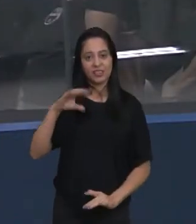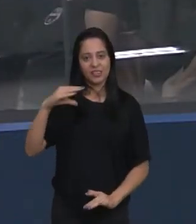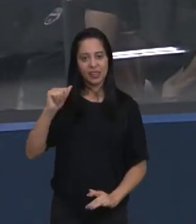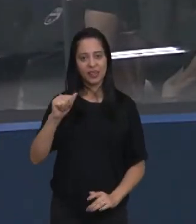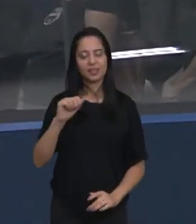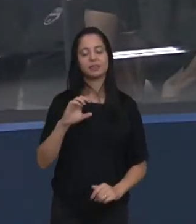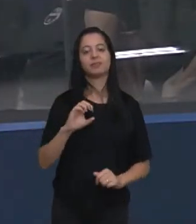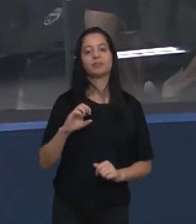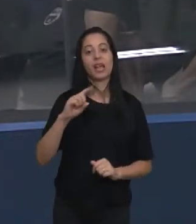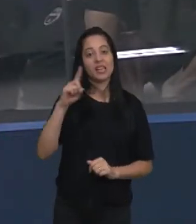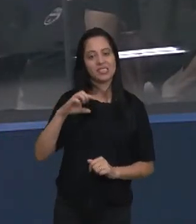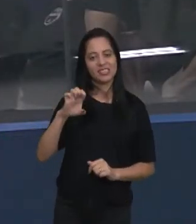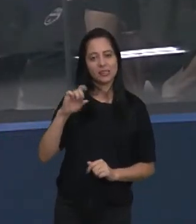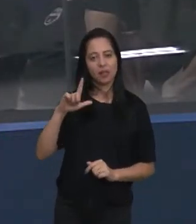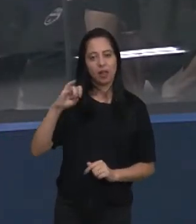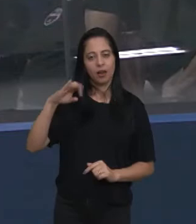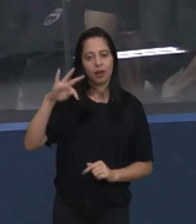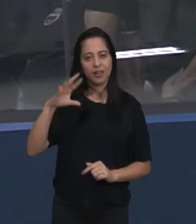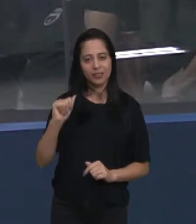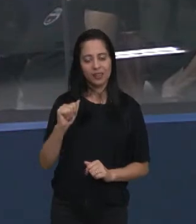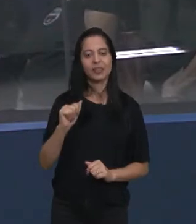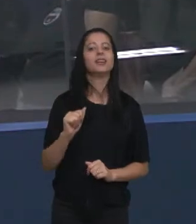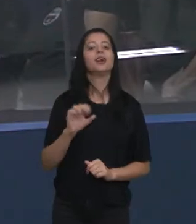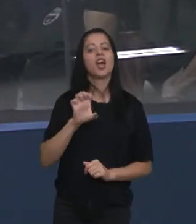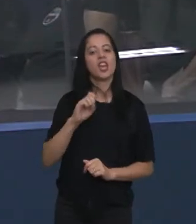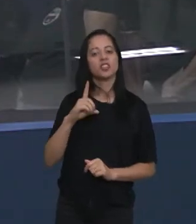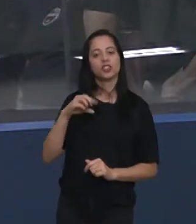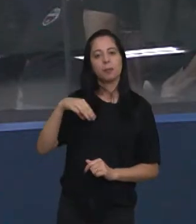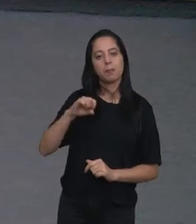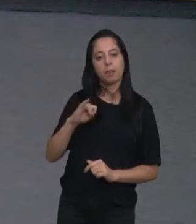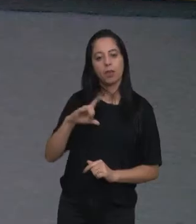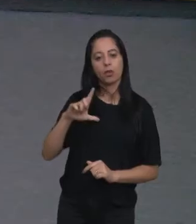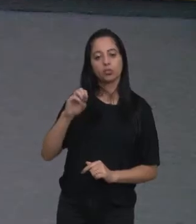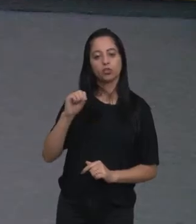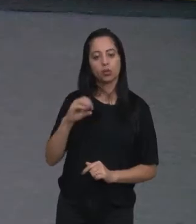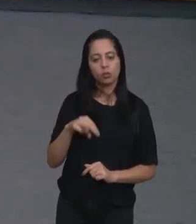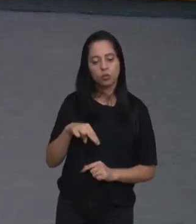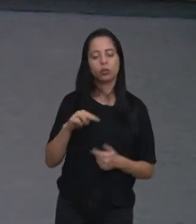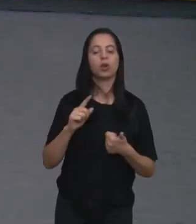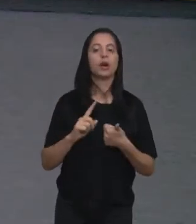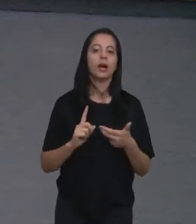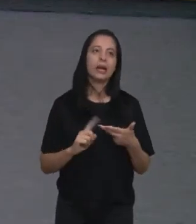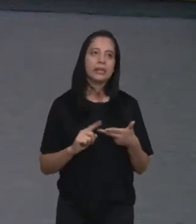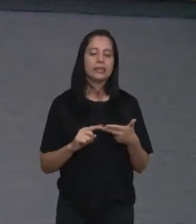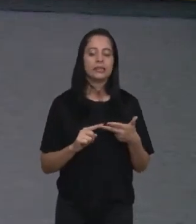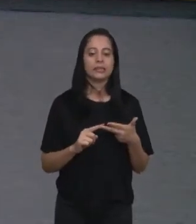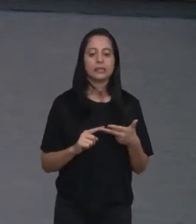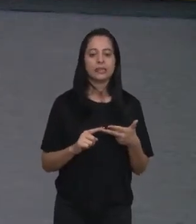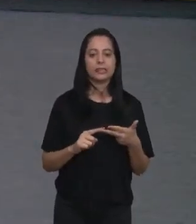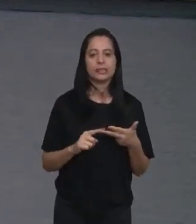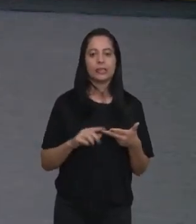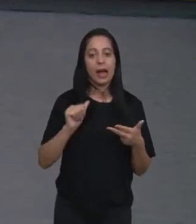Zetão, a Zelita, a Betinha, o Edmilson, Valdemir, está aqui vários